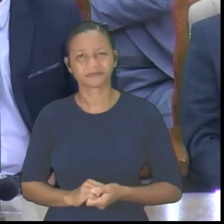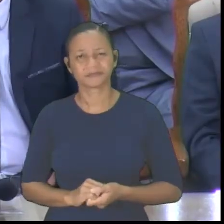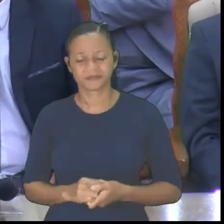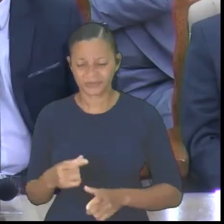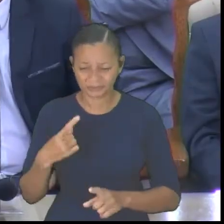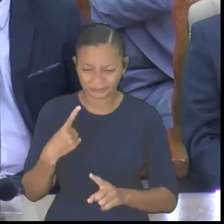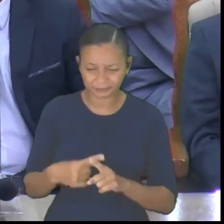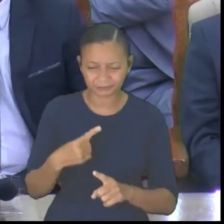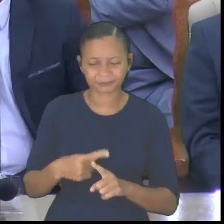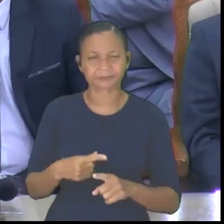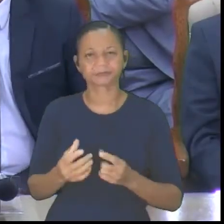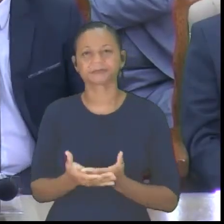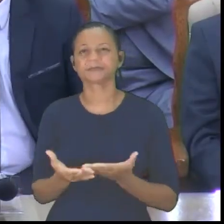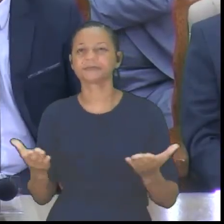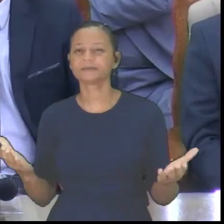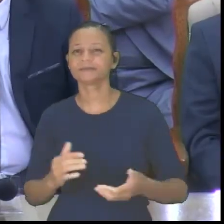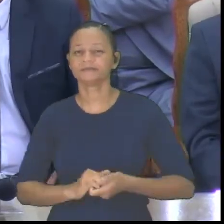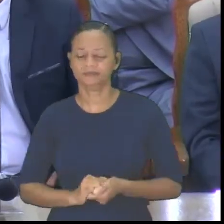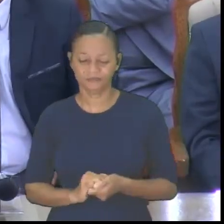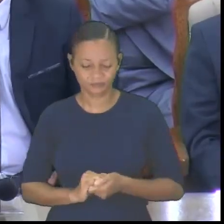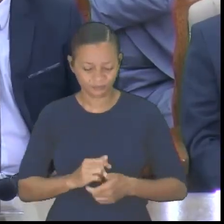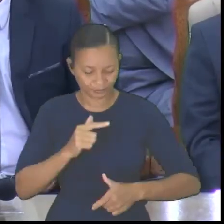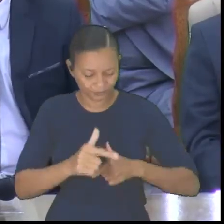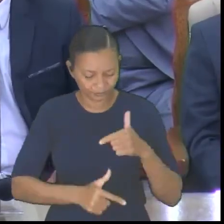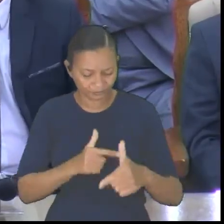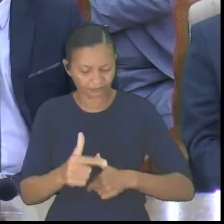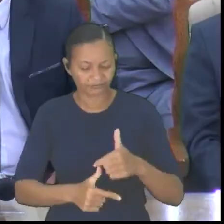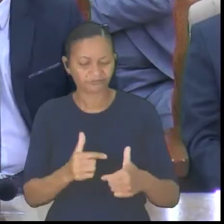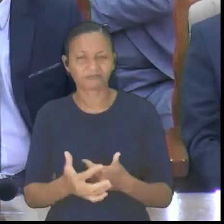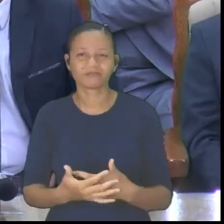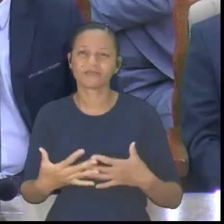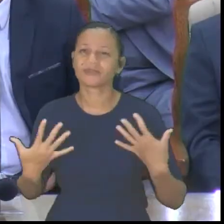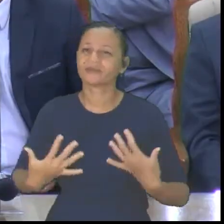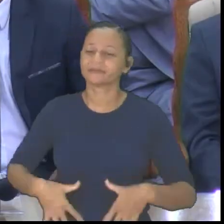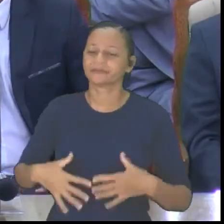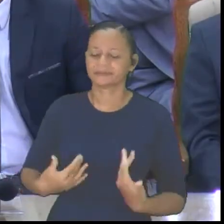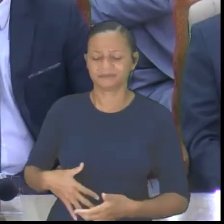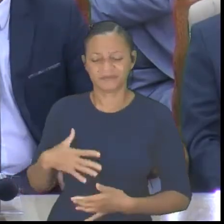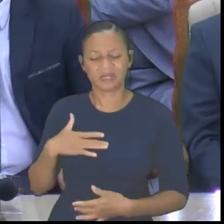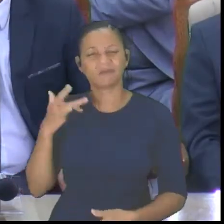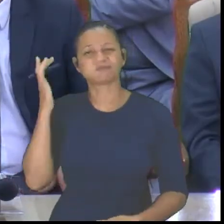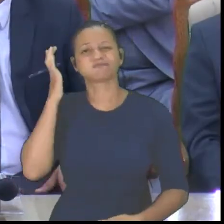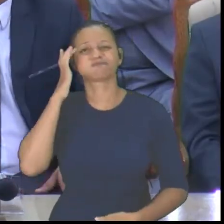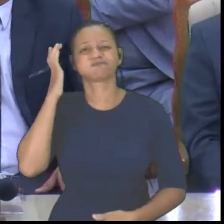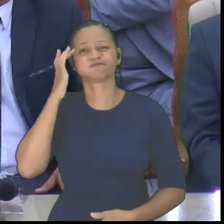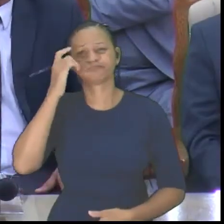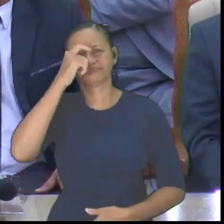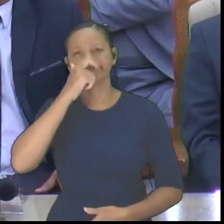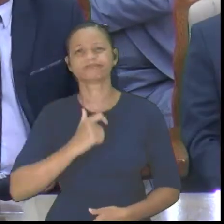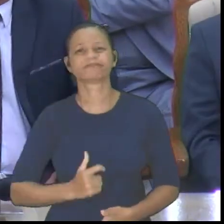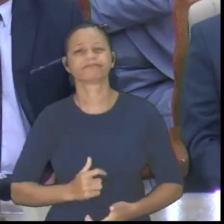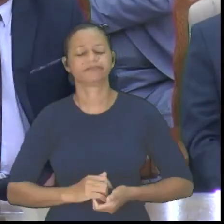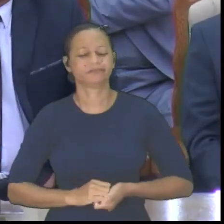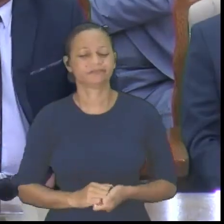Porque a maior prova do meu serviço é a minha maturidade.